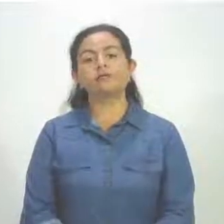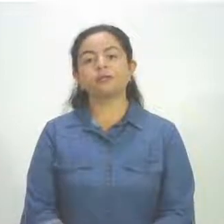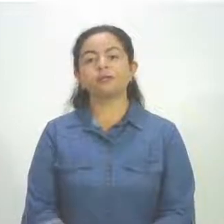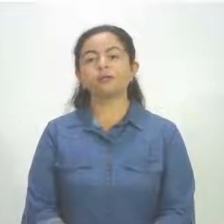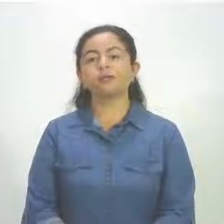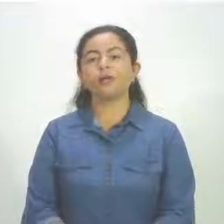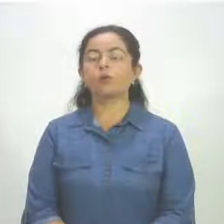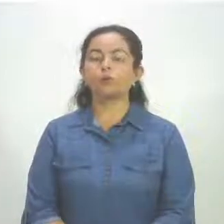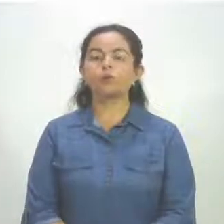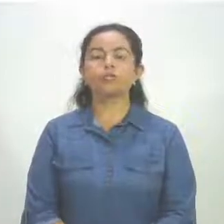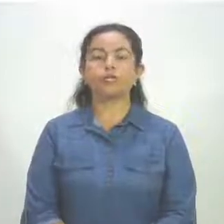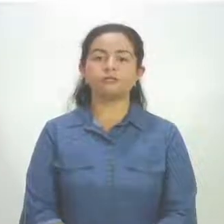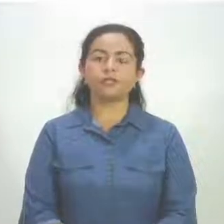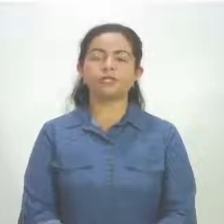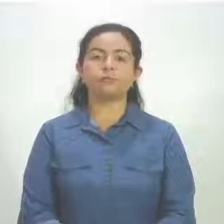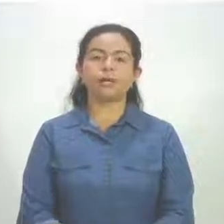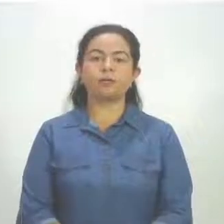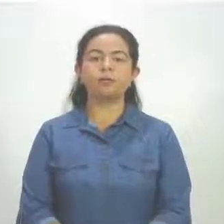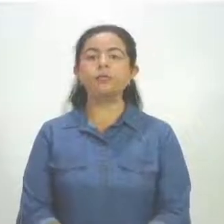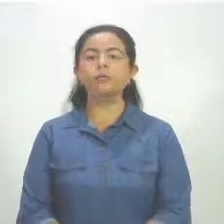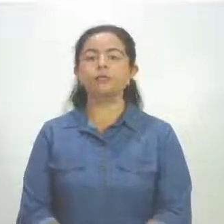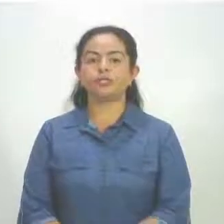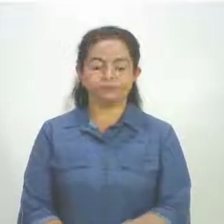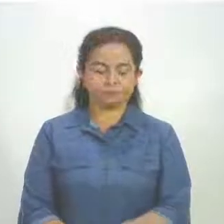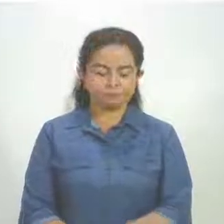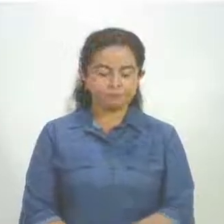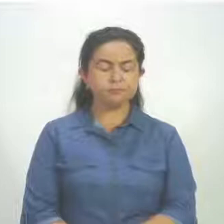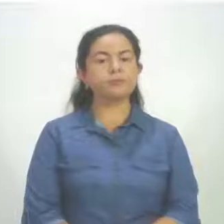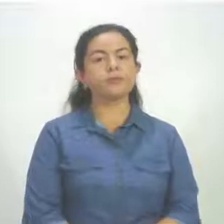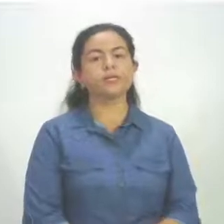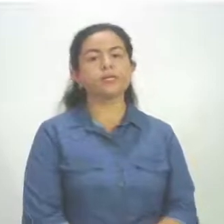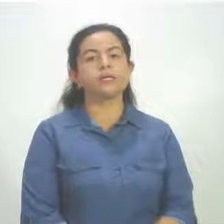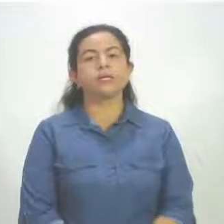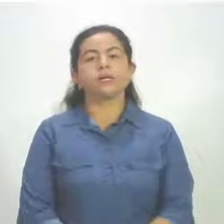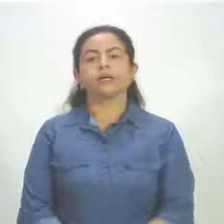agenda, evitando o acúmulo de atividades para um único dia.